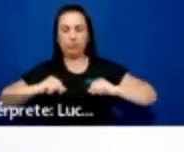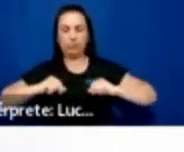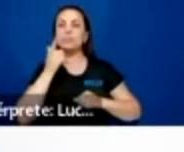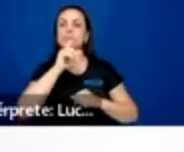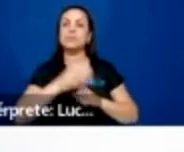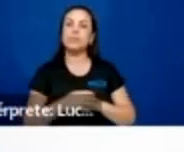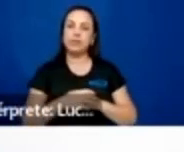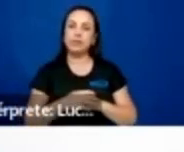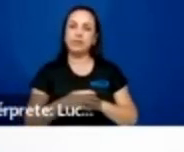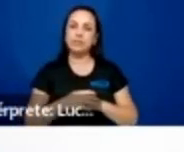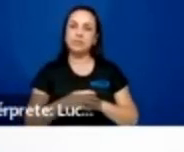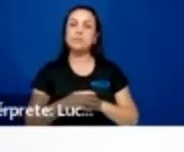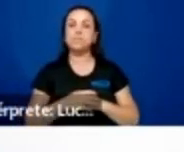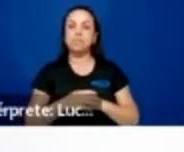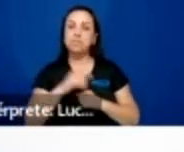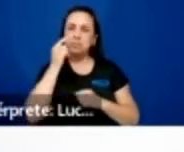a água